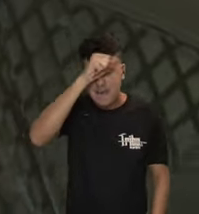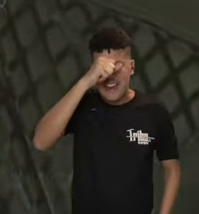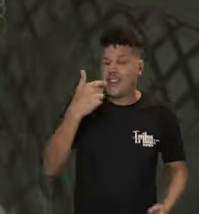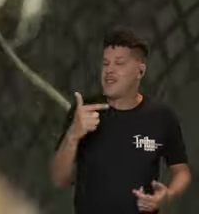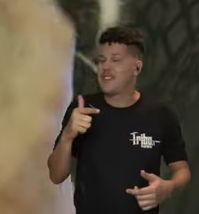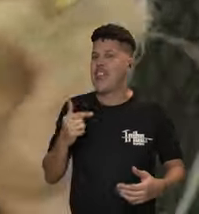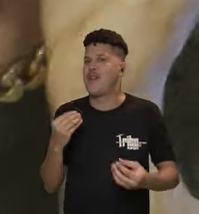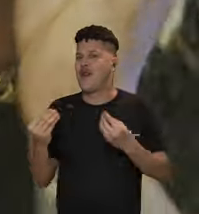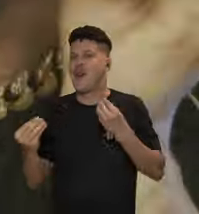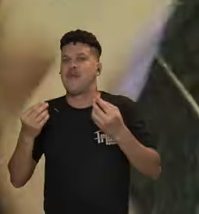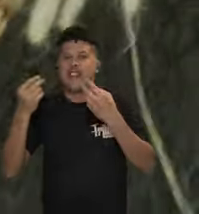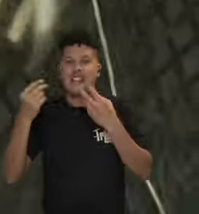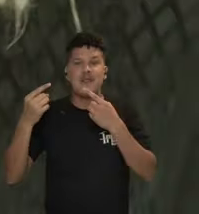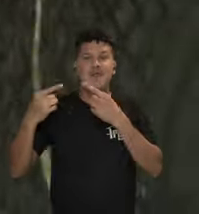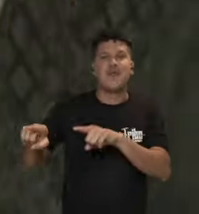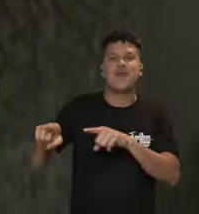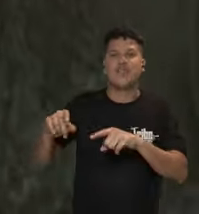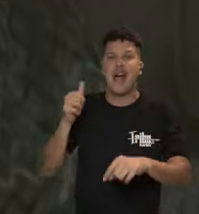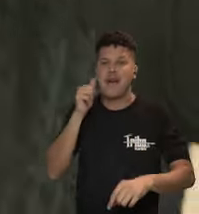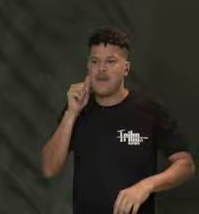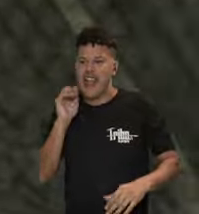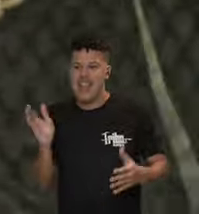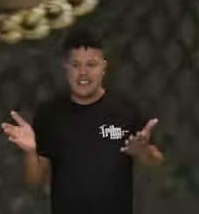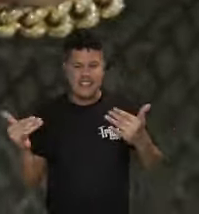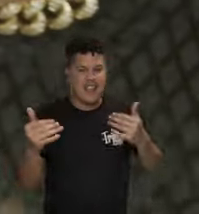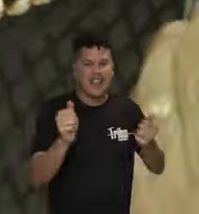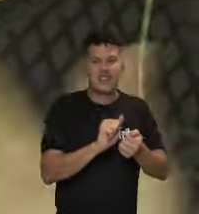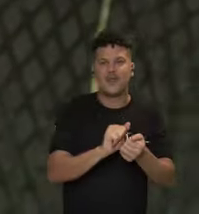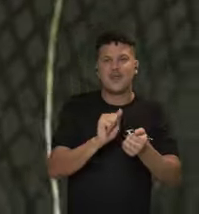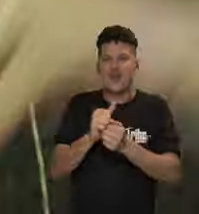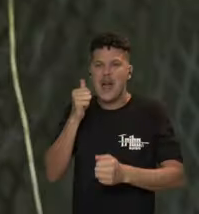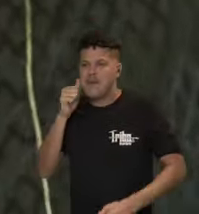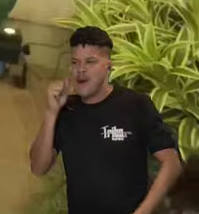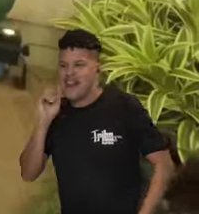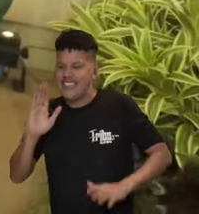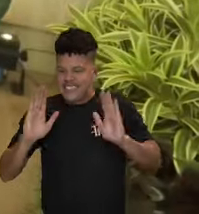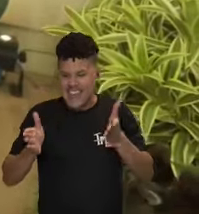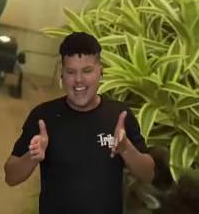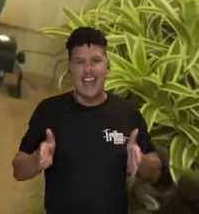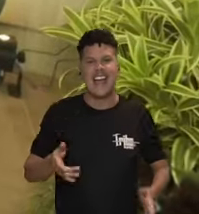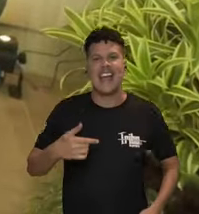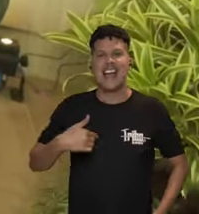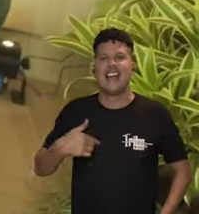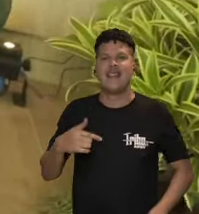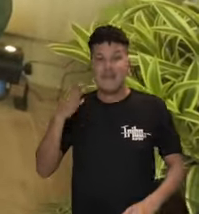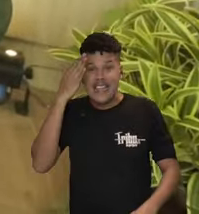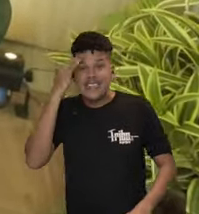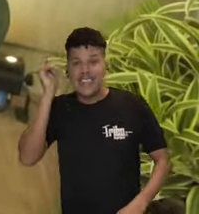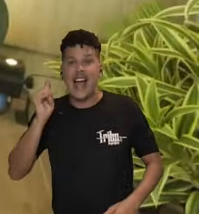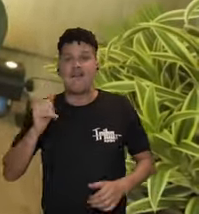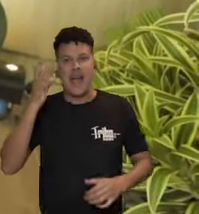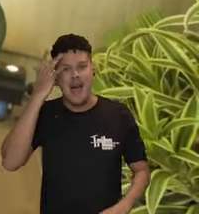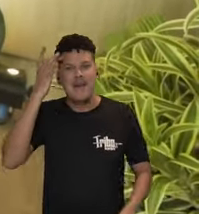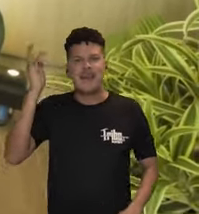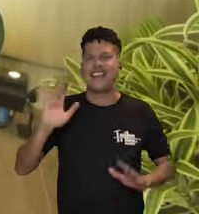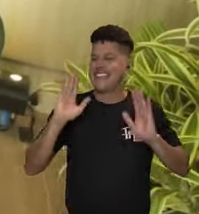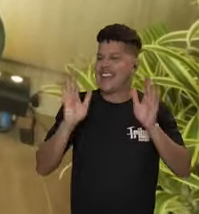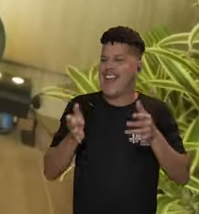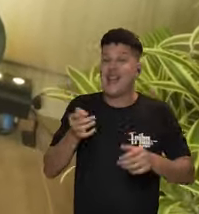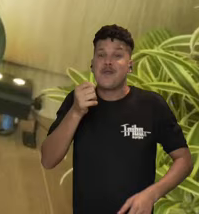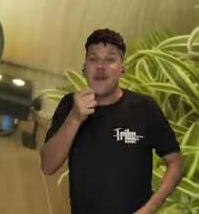Os molequinhos já somou. E as vagabundas sobrou. Daquele jeito se pô. Só quem sabe da manhã já tá